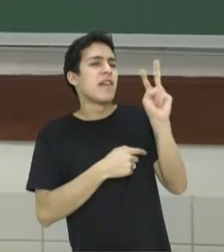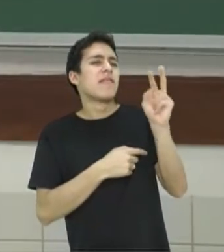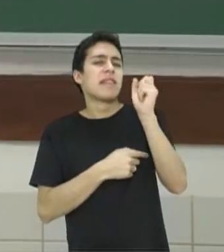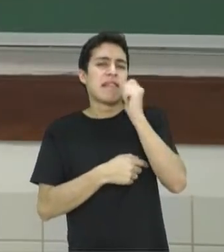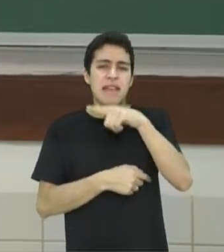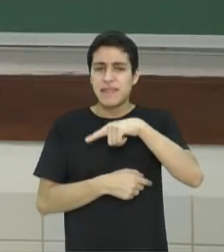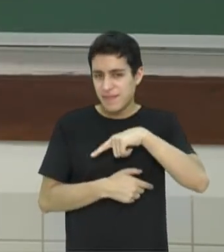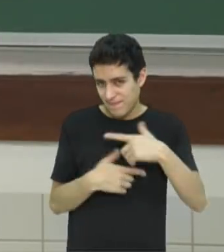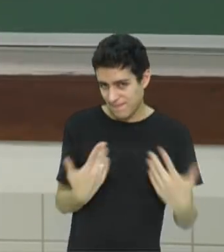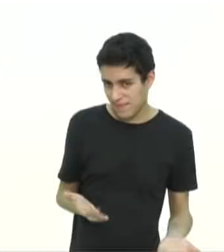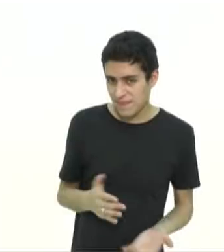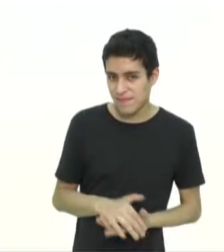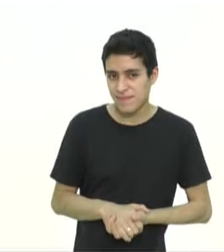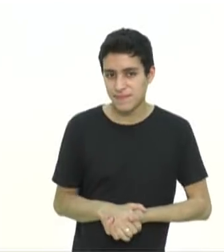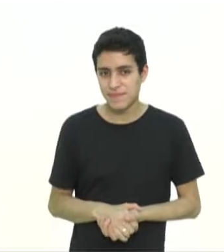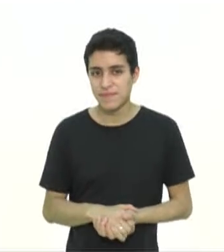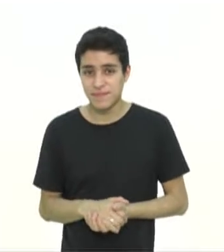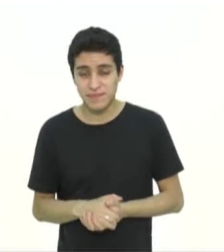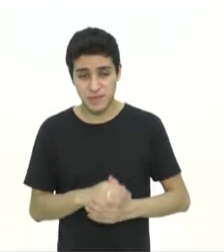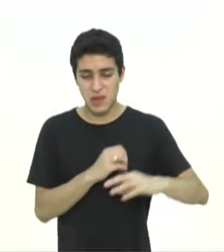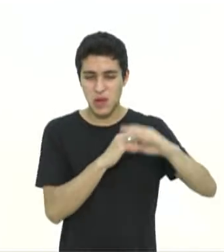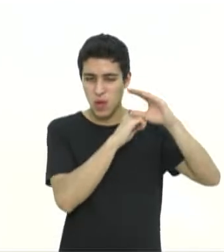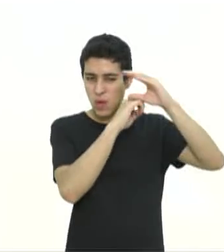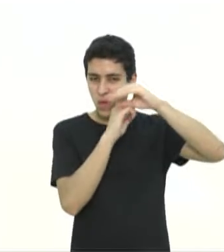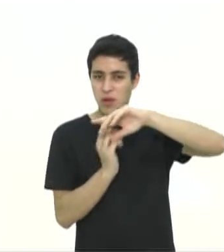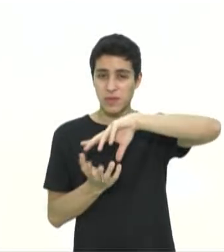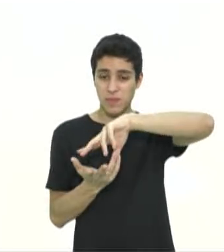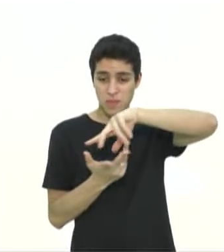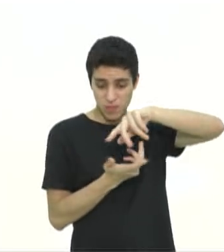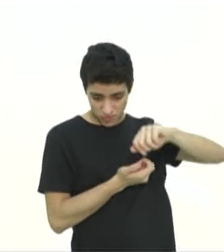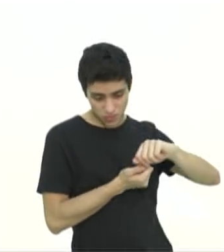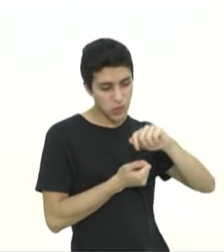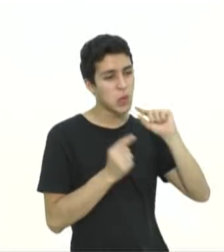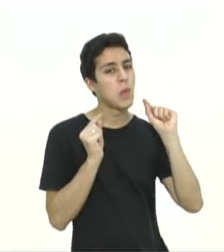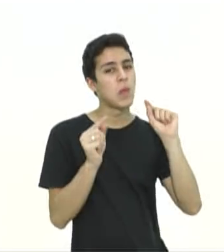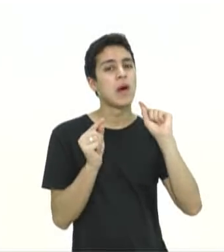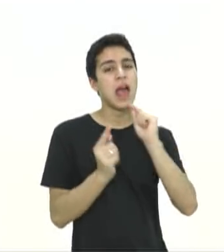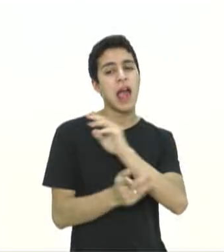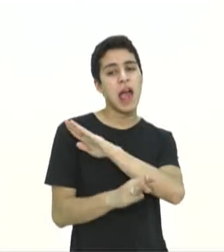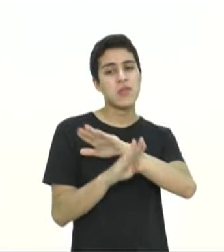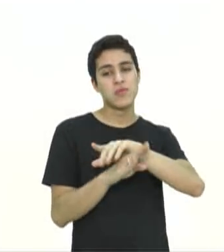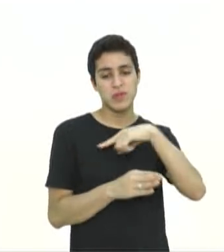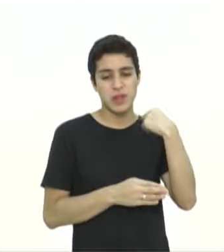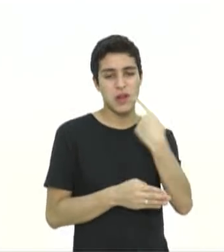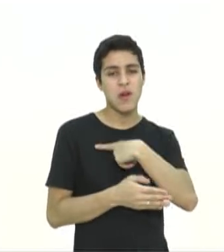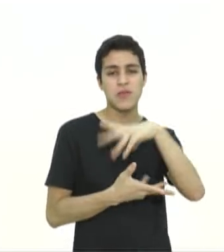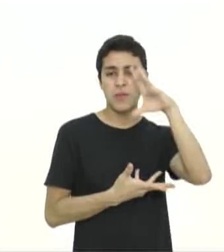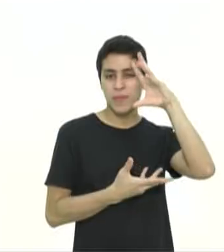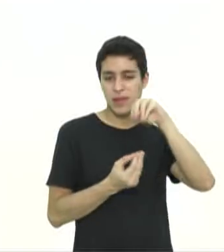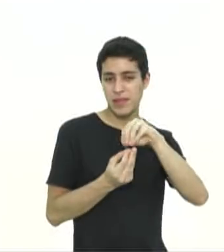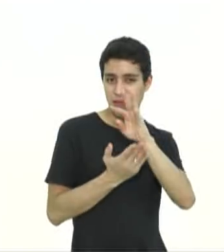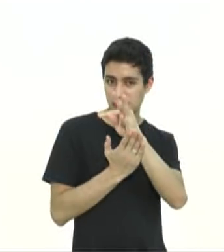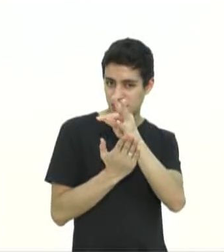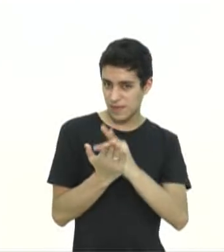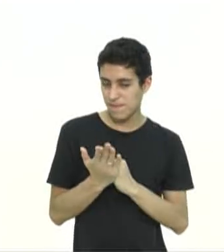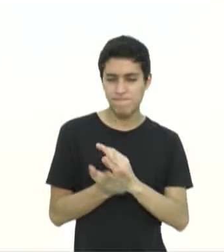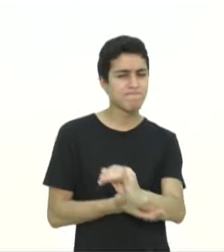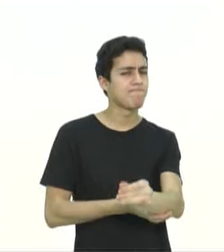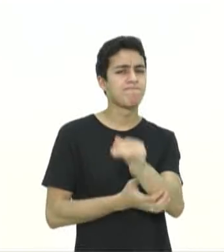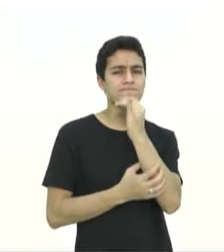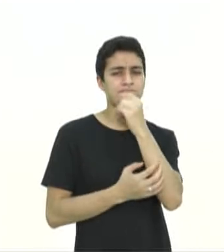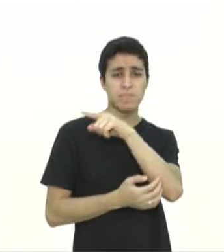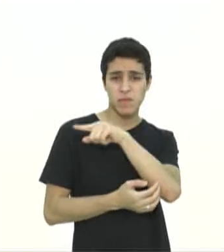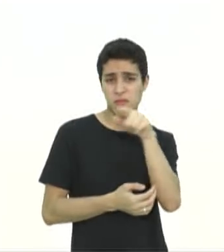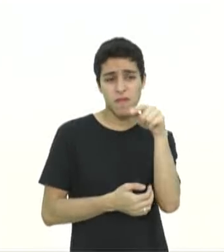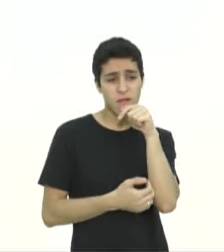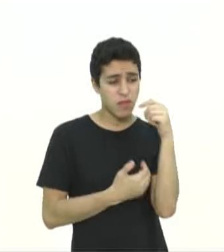que você. O conhecimento de mundo é outro fator que nos auxilia na compreensão de textos. Por exemplo, você que